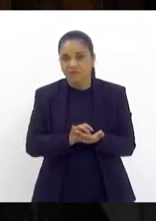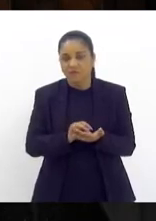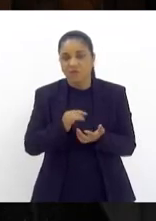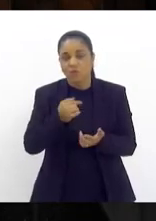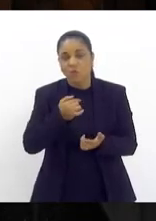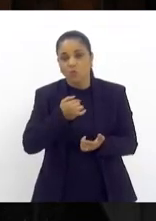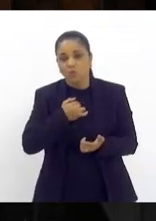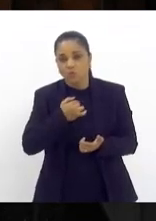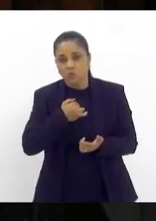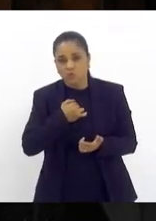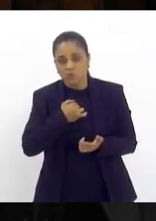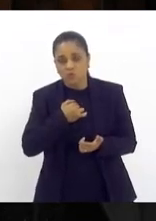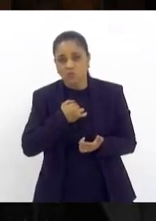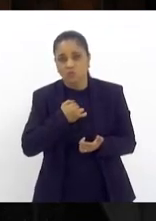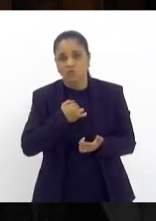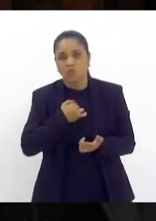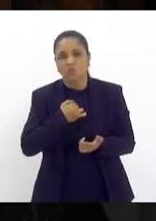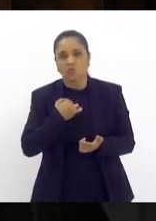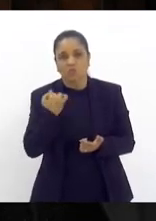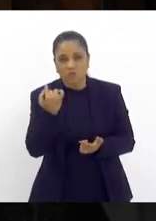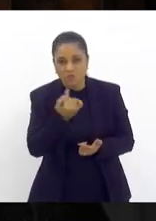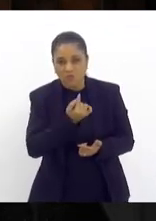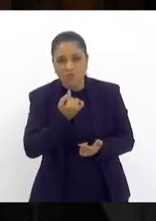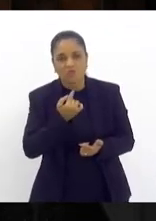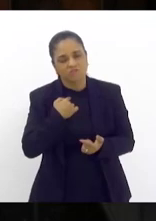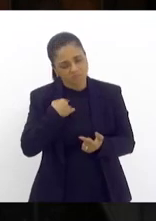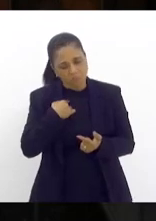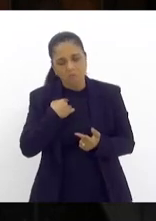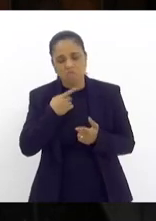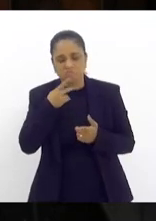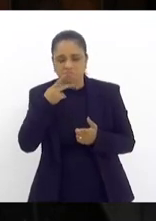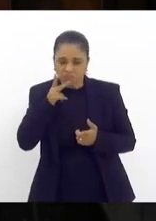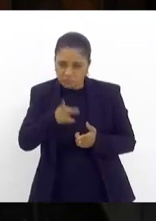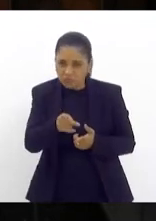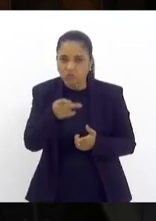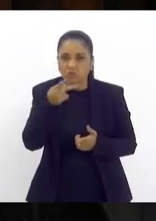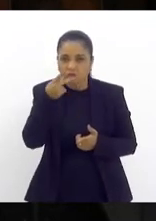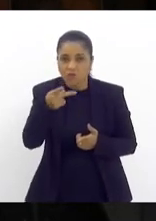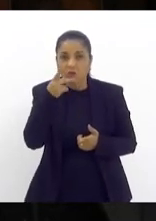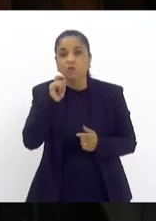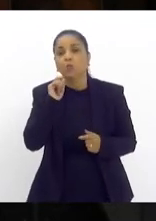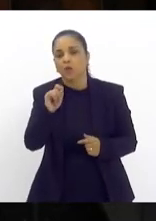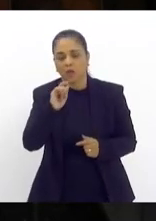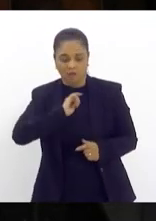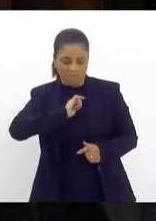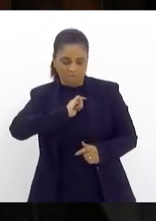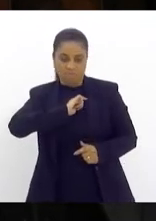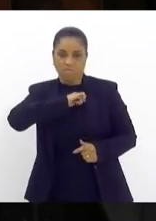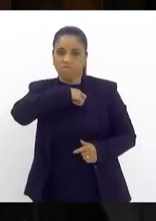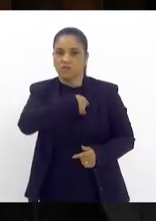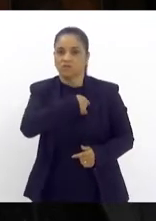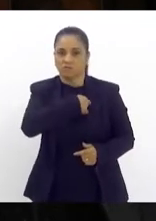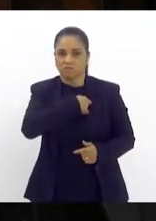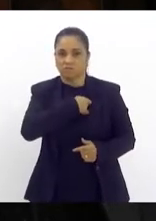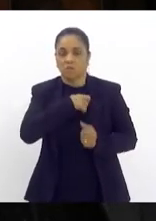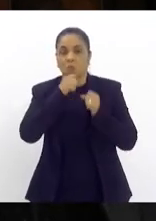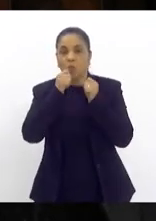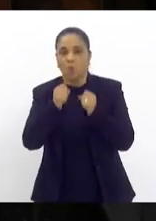maior, continuo batendo nessa tecla, é fiscalizar o Poder